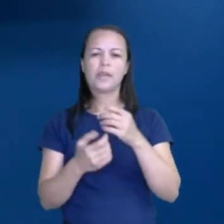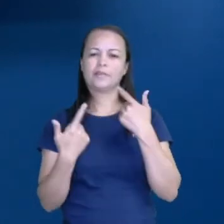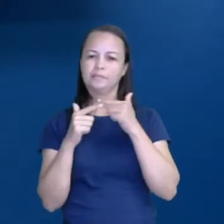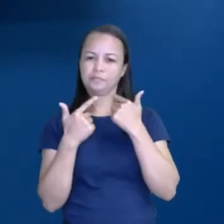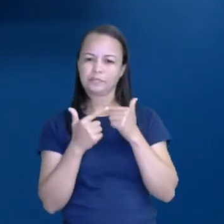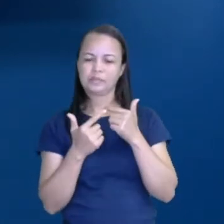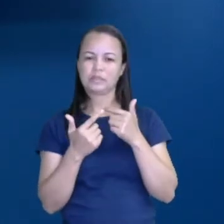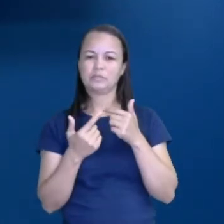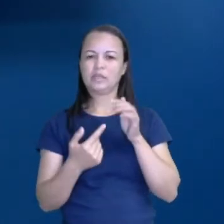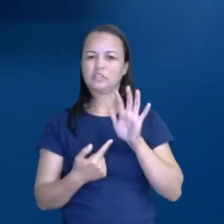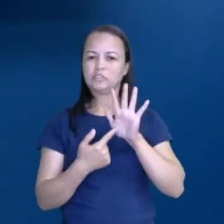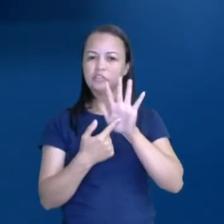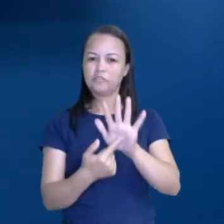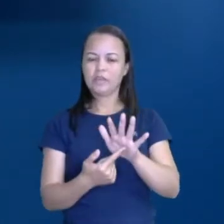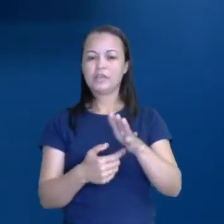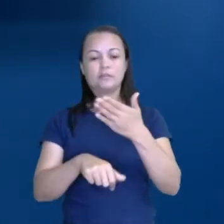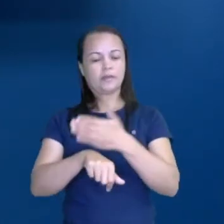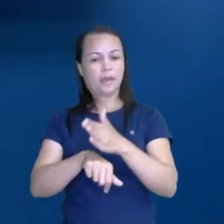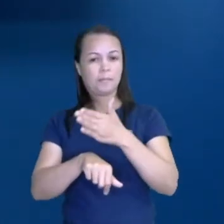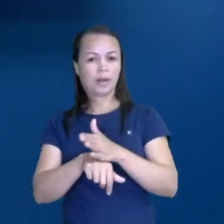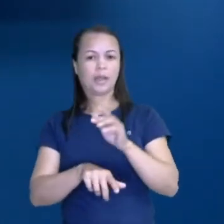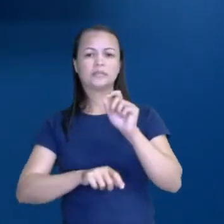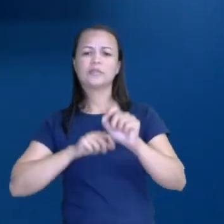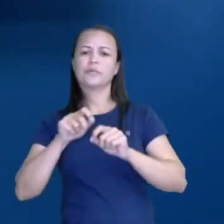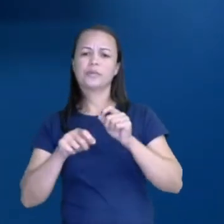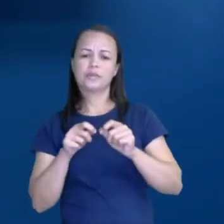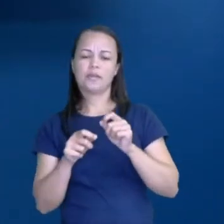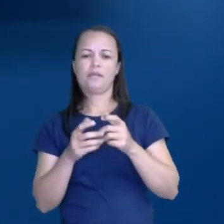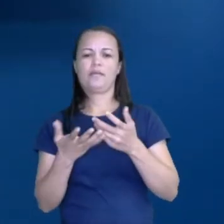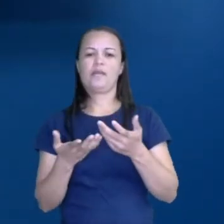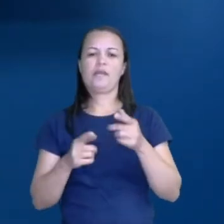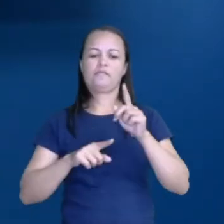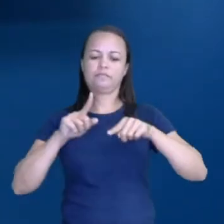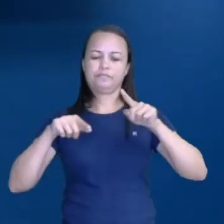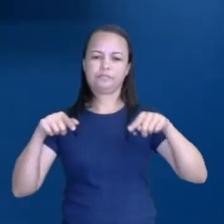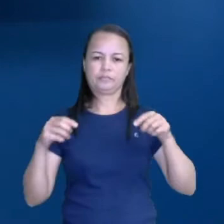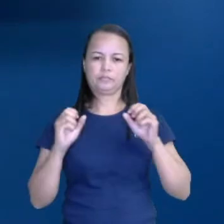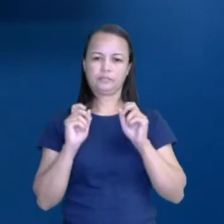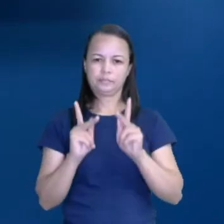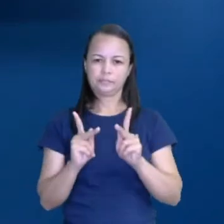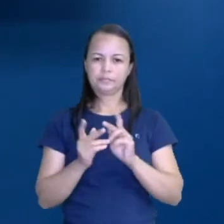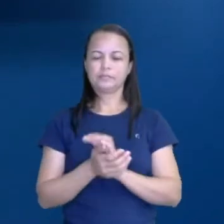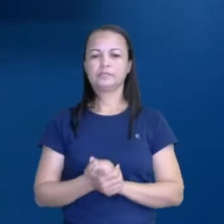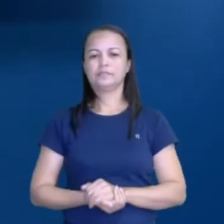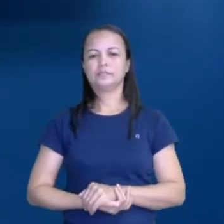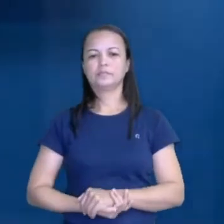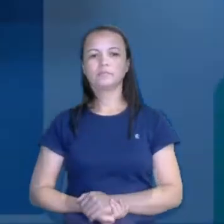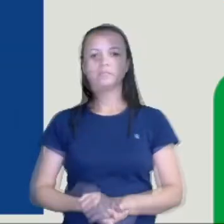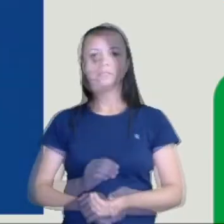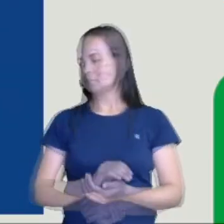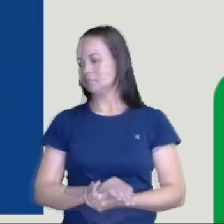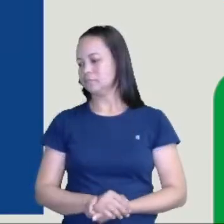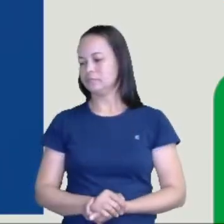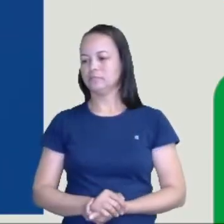para a gente assistir e acompanhar na prática o que é essa variação, tá bom? Assistam ao vídeo.